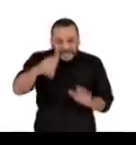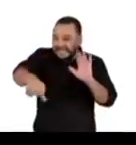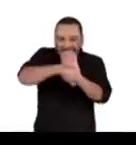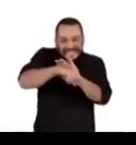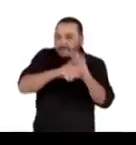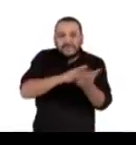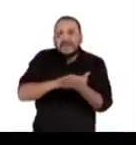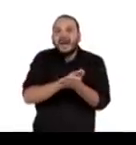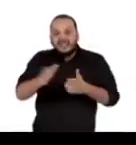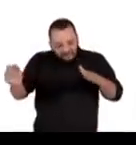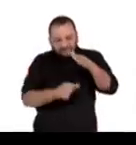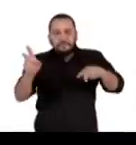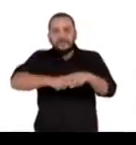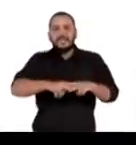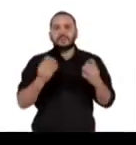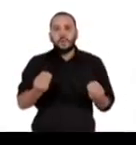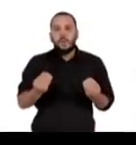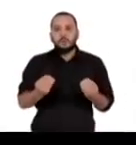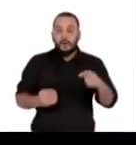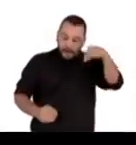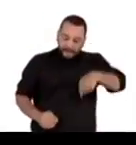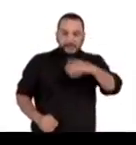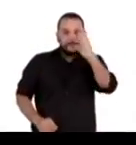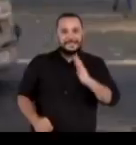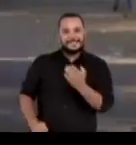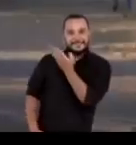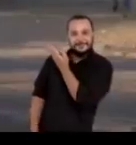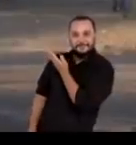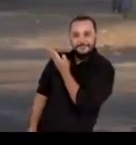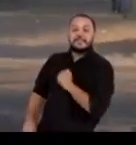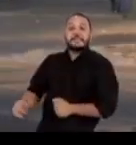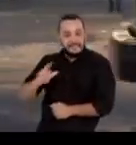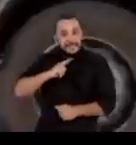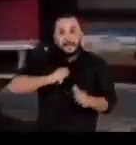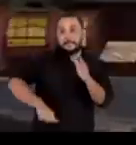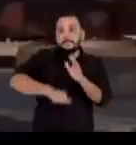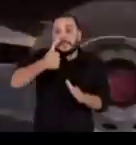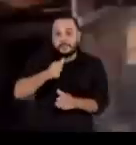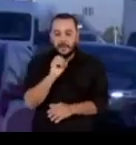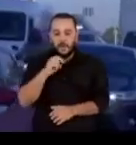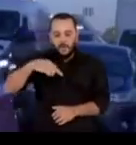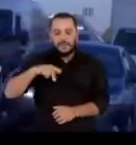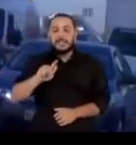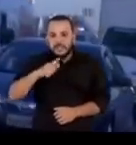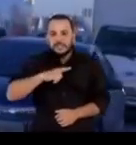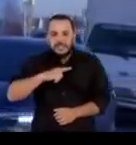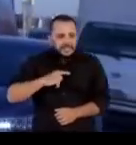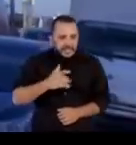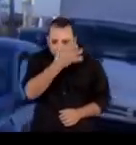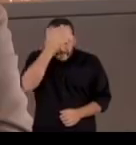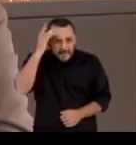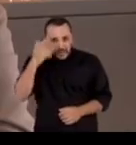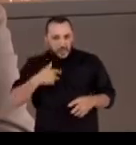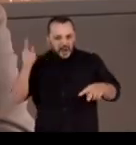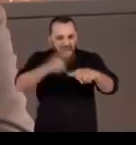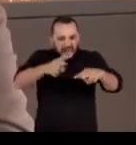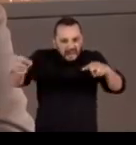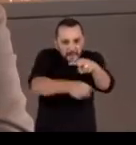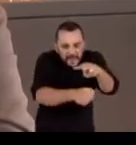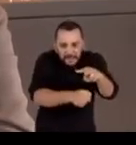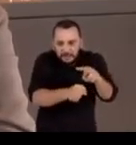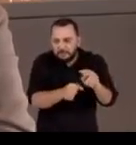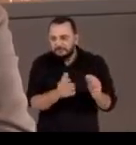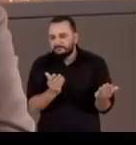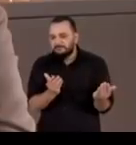Por aqui, há 3 anos, foi criado o Innocence Project Brasil, a primeira organização que defende inocentes. Consegui